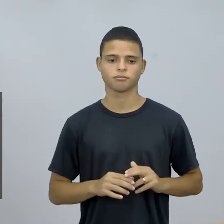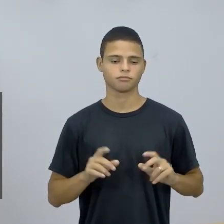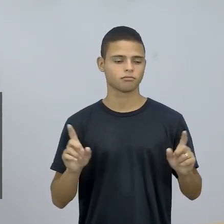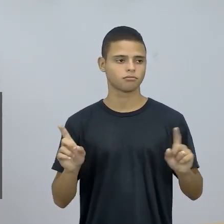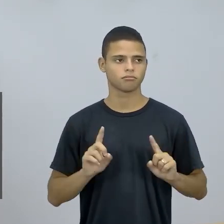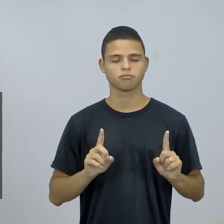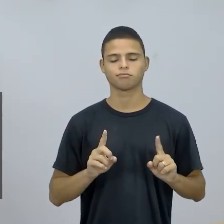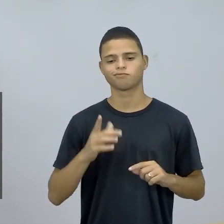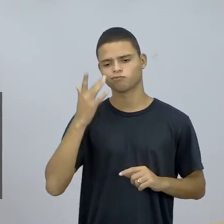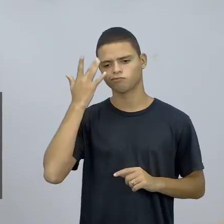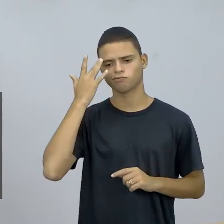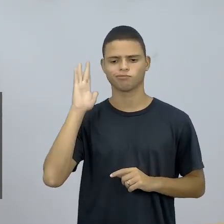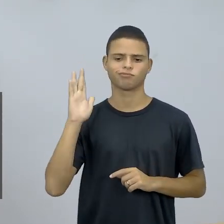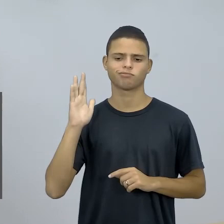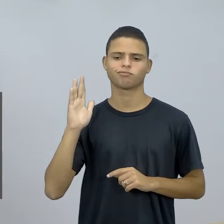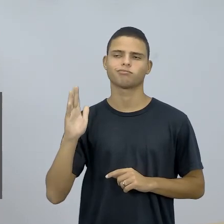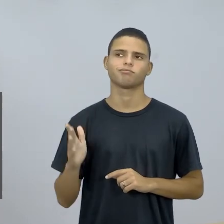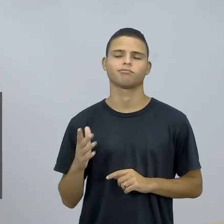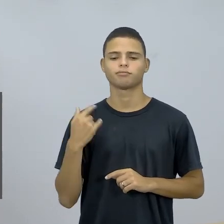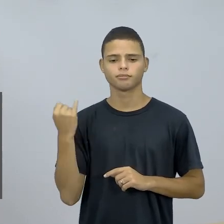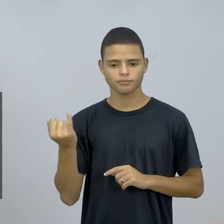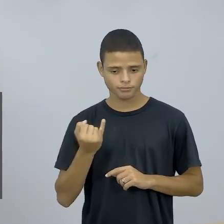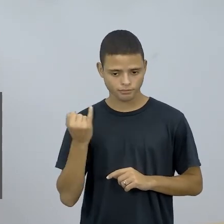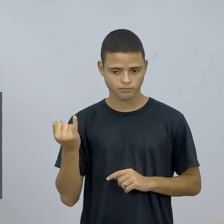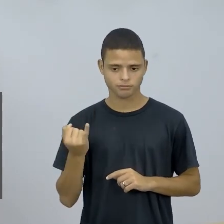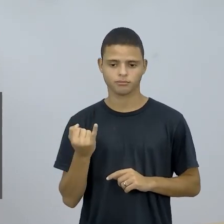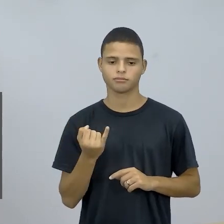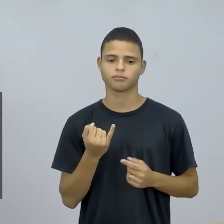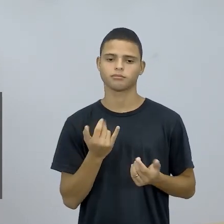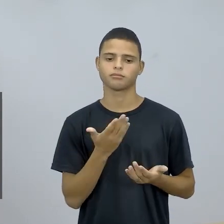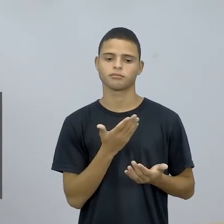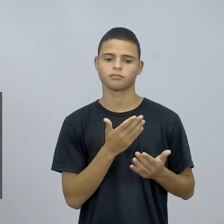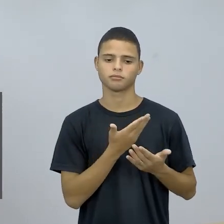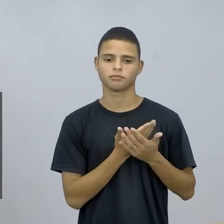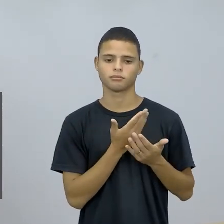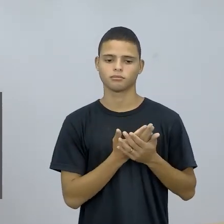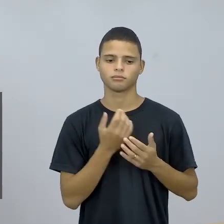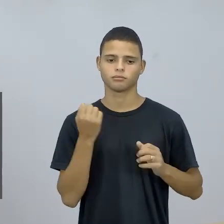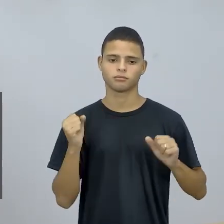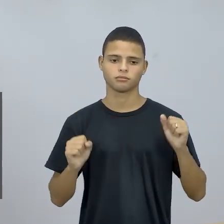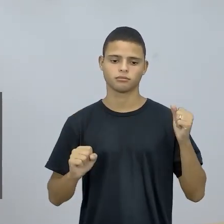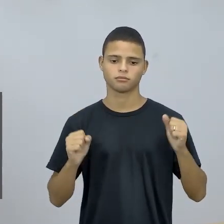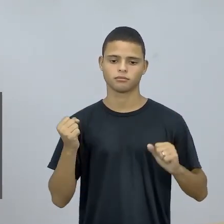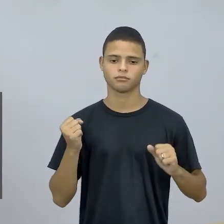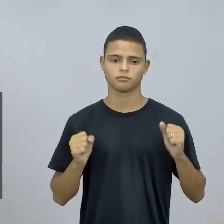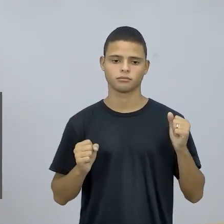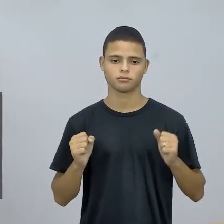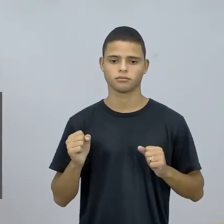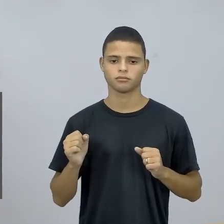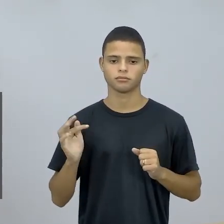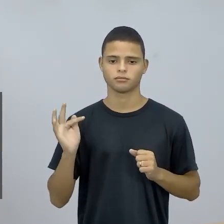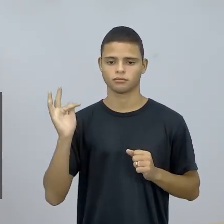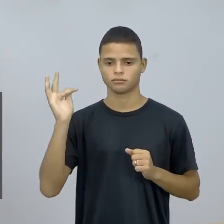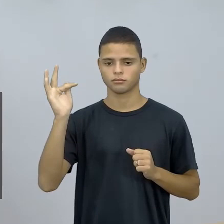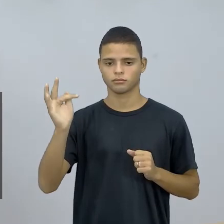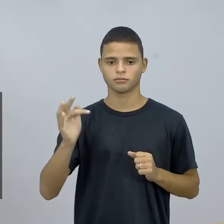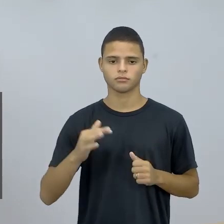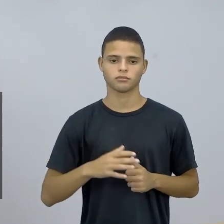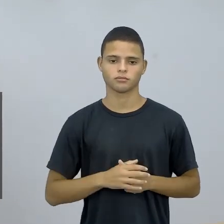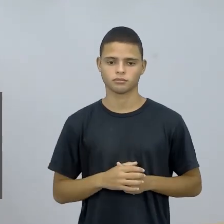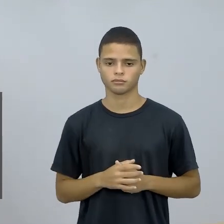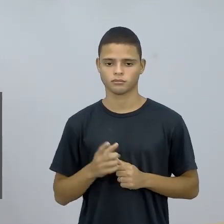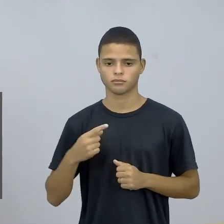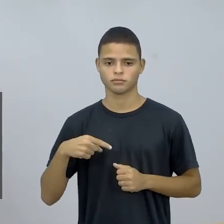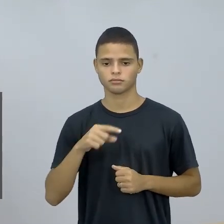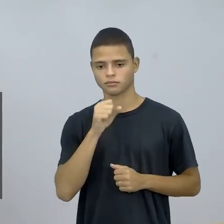a importância da educação física lá na frente. Exato. Quando a gente é